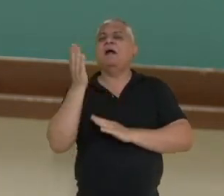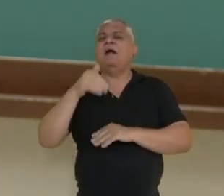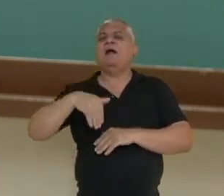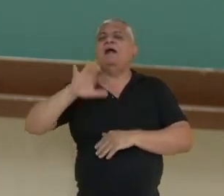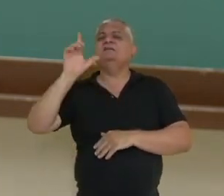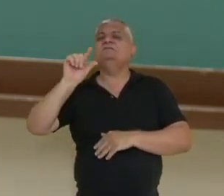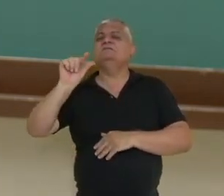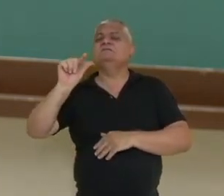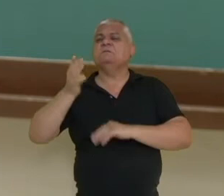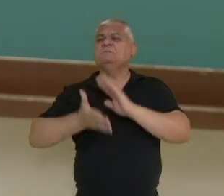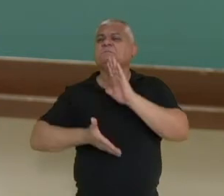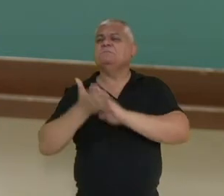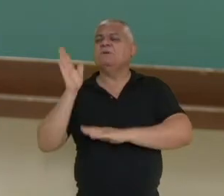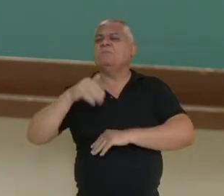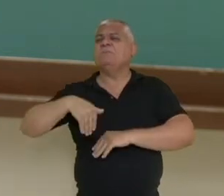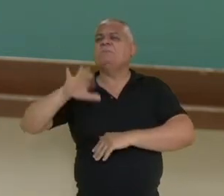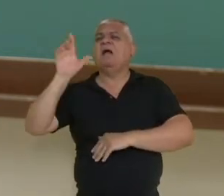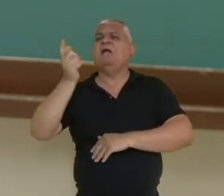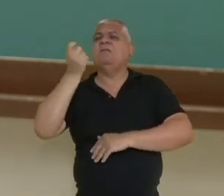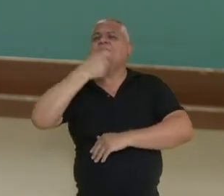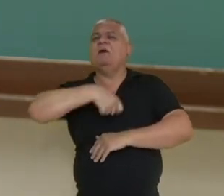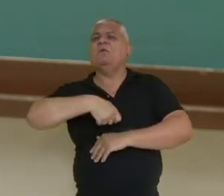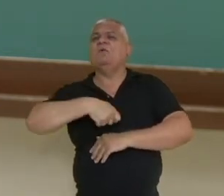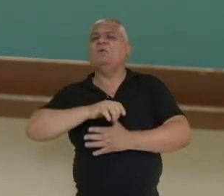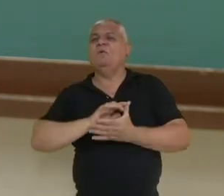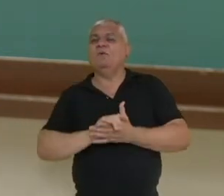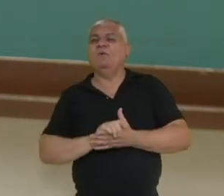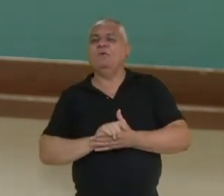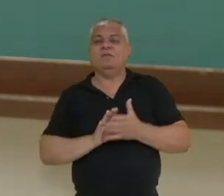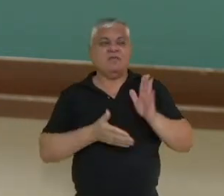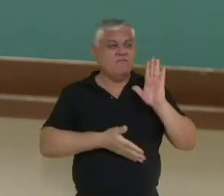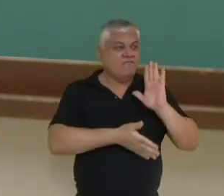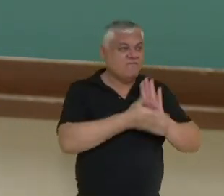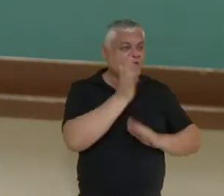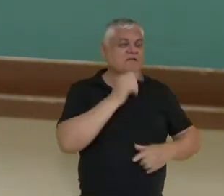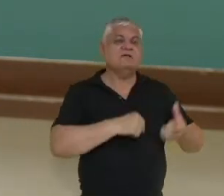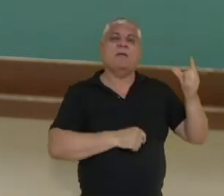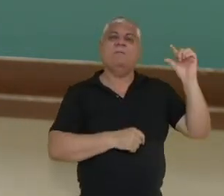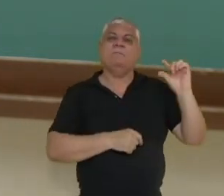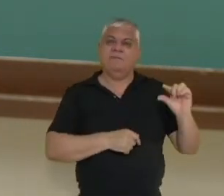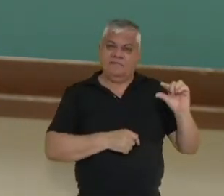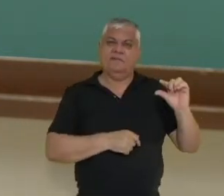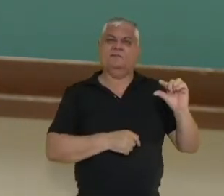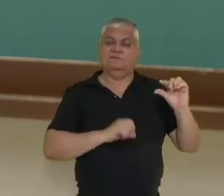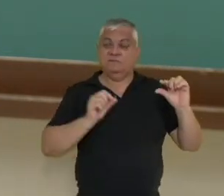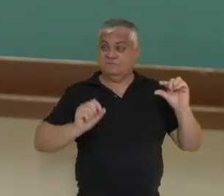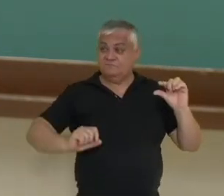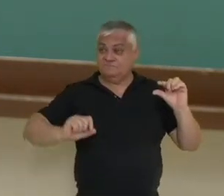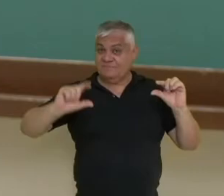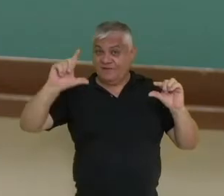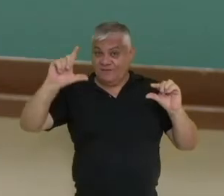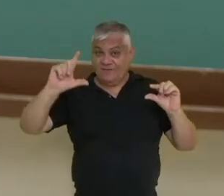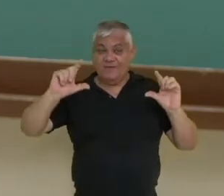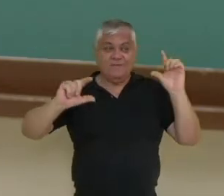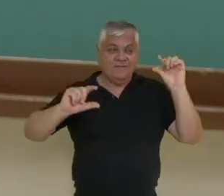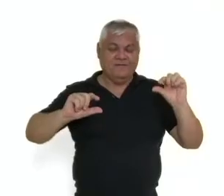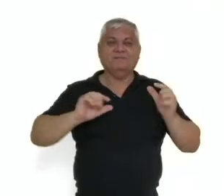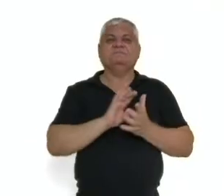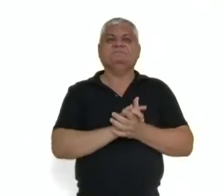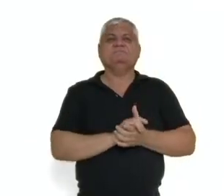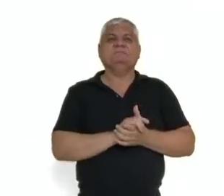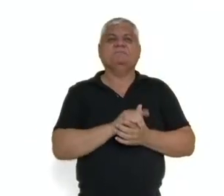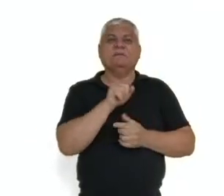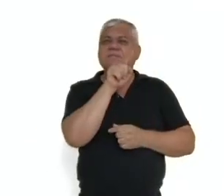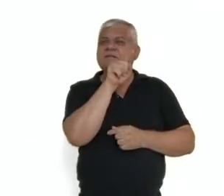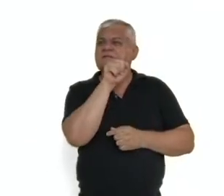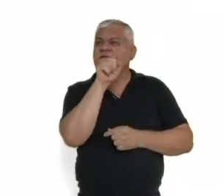recebeu mais, né, uma maior quantia, e qual foi a viagem que recebeu uma menor quantia. Então, vamos lá,